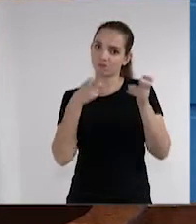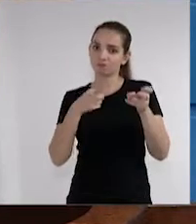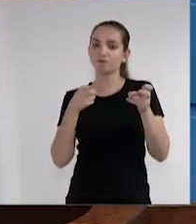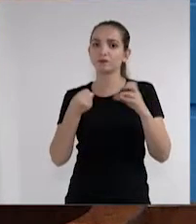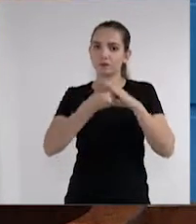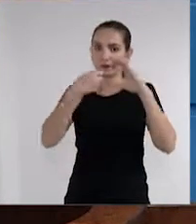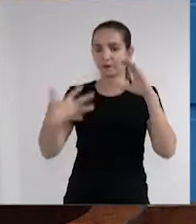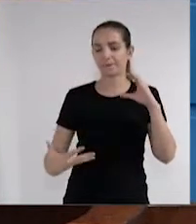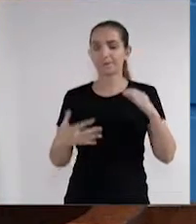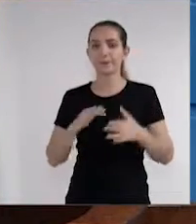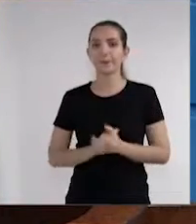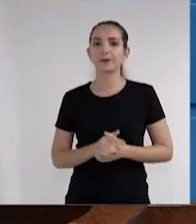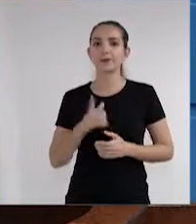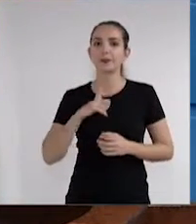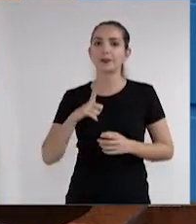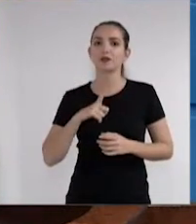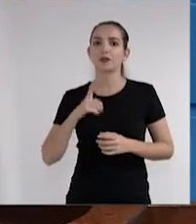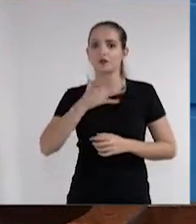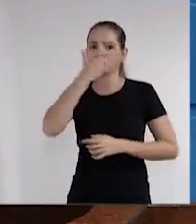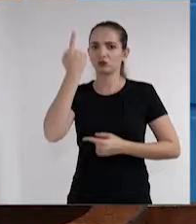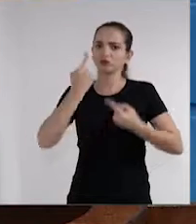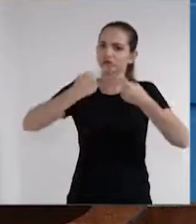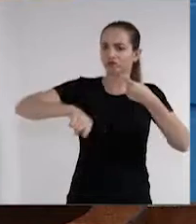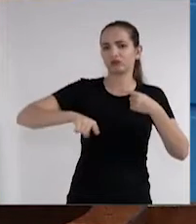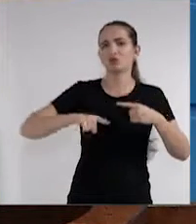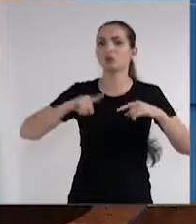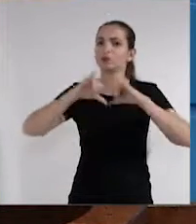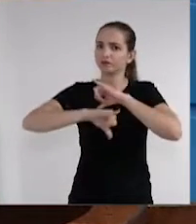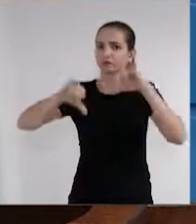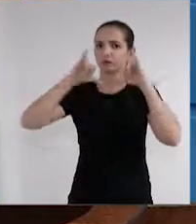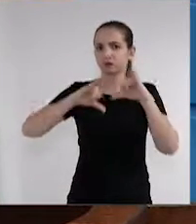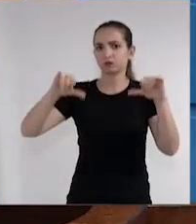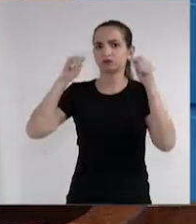então, em protesto, né,